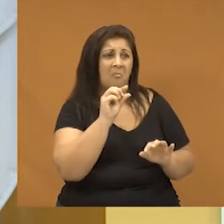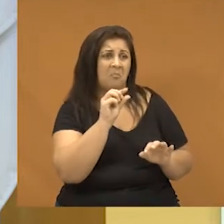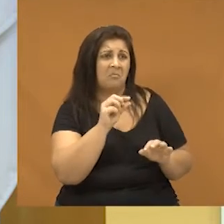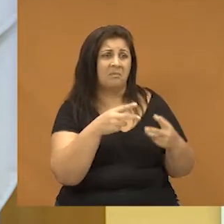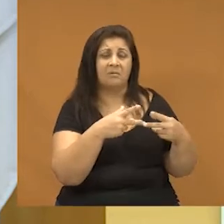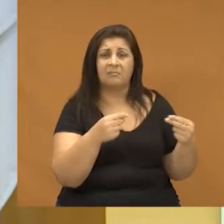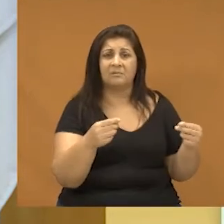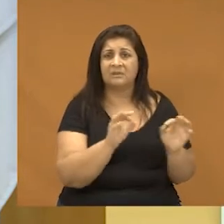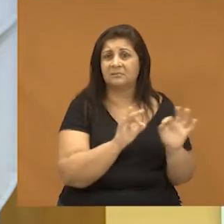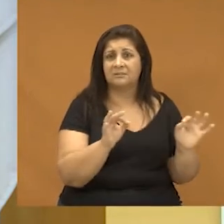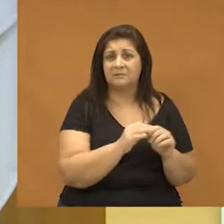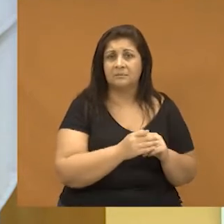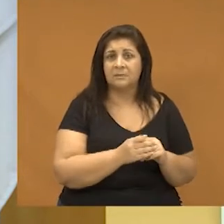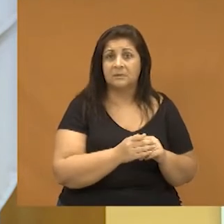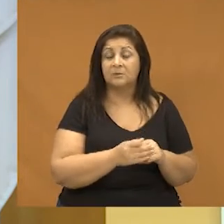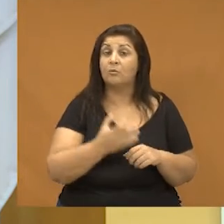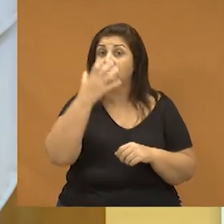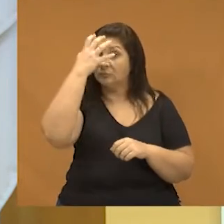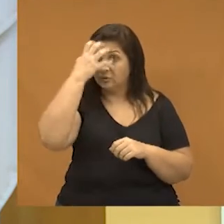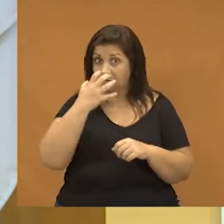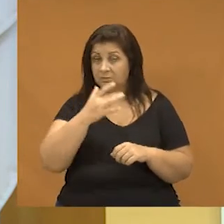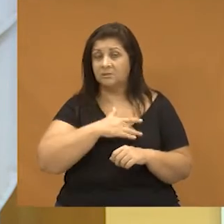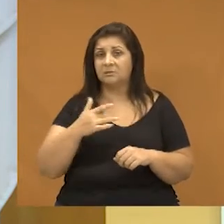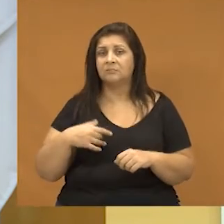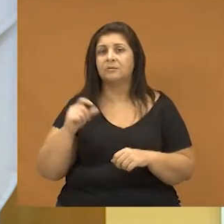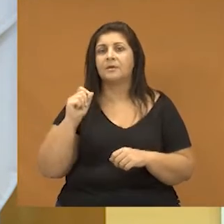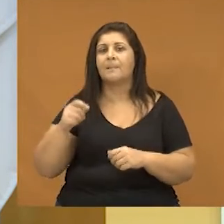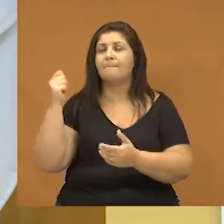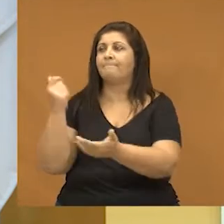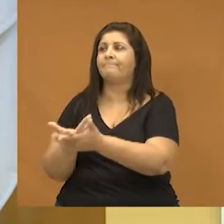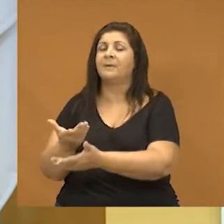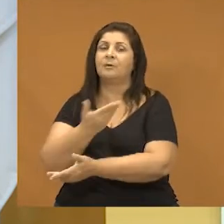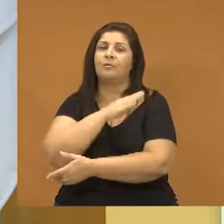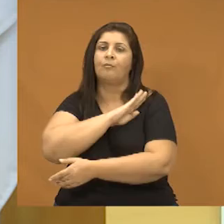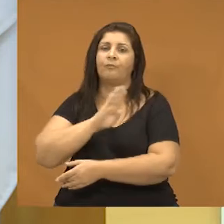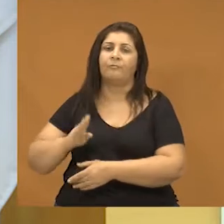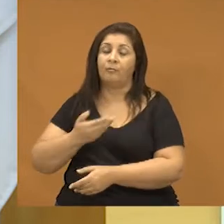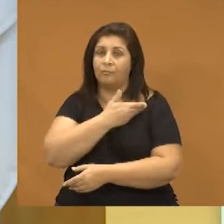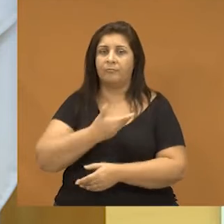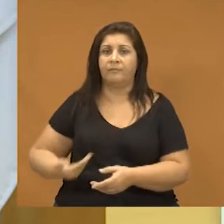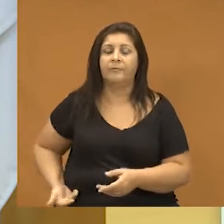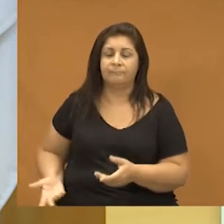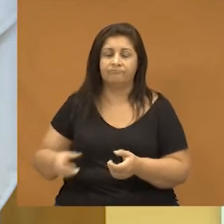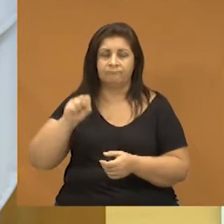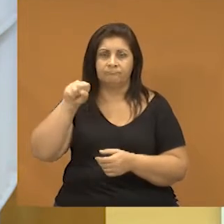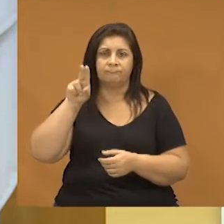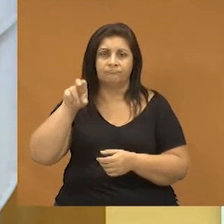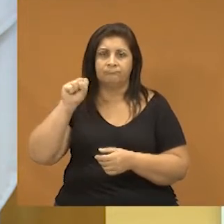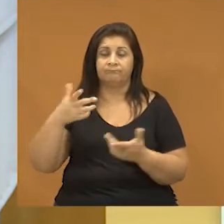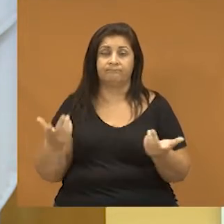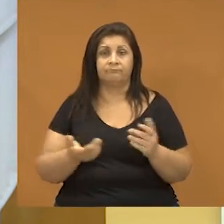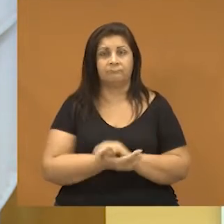e alguns exames, e o grosso da saúde fica na conta do poder público, fica na conta do SUS. Então,